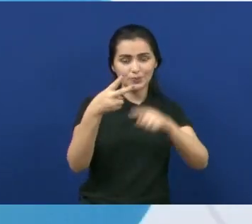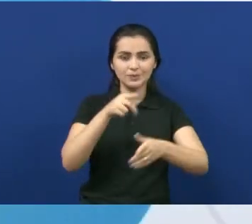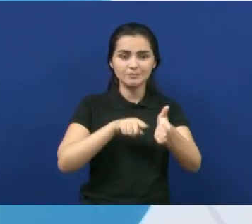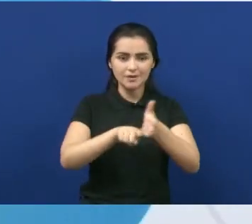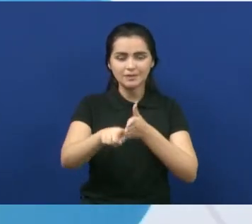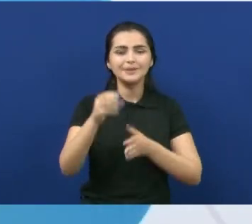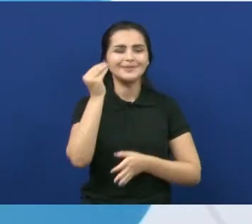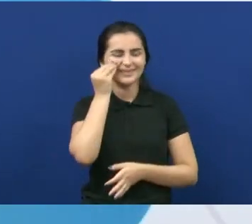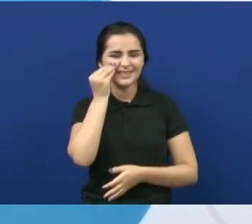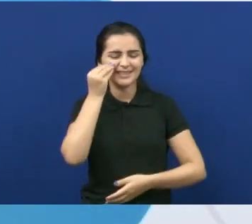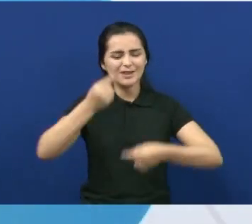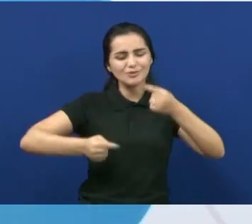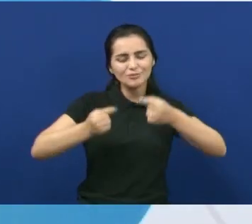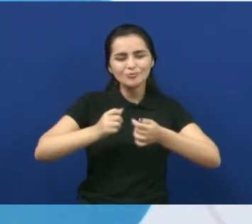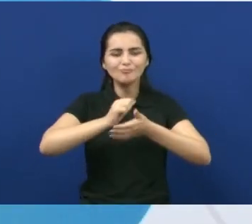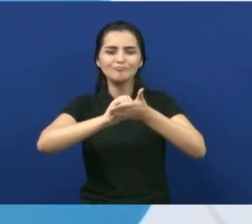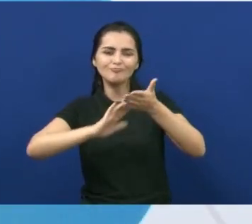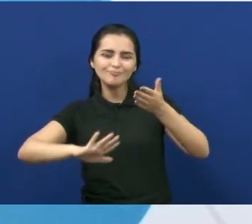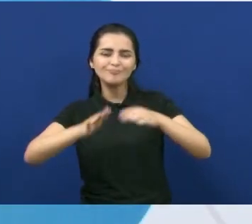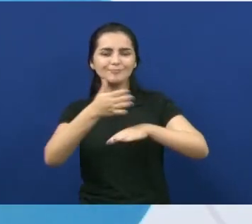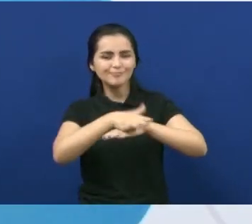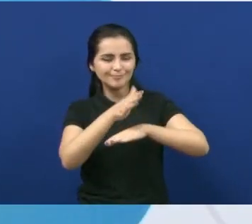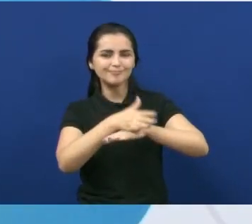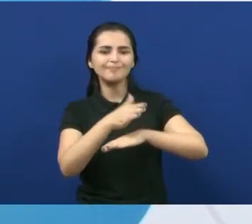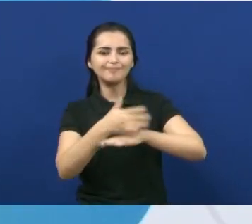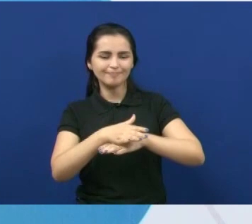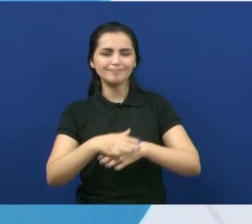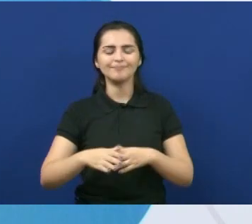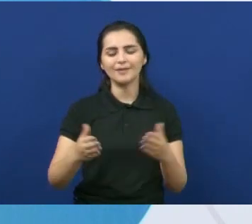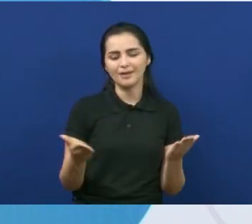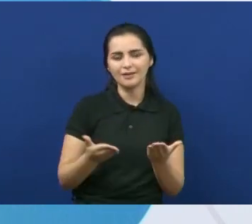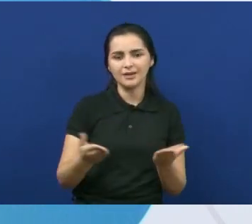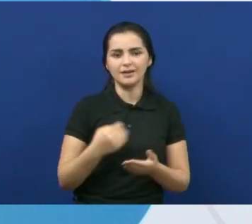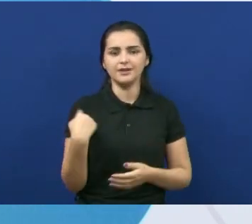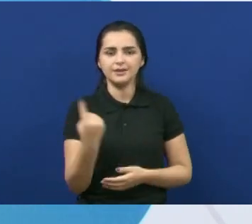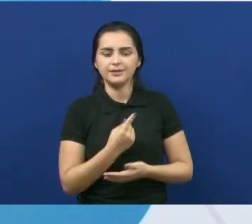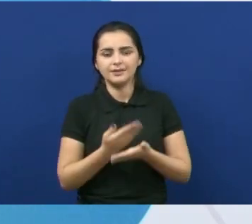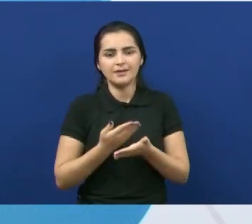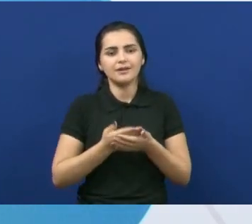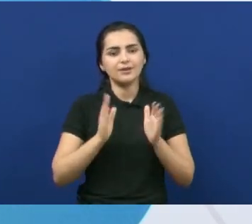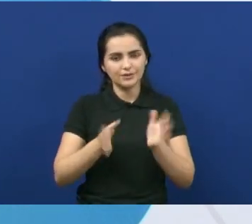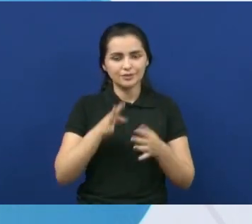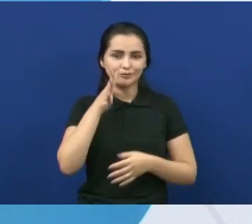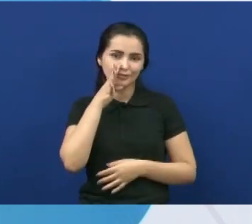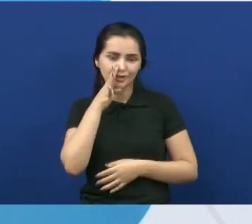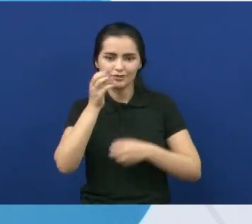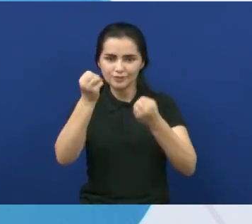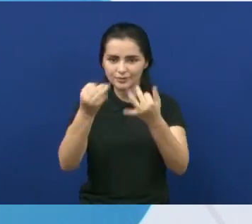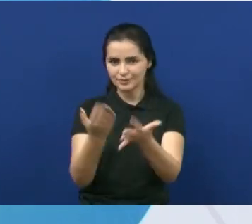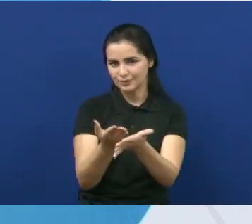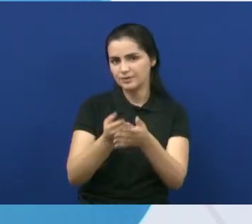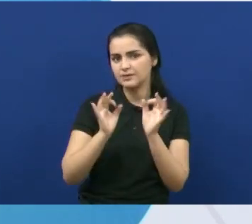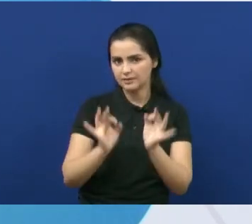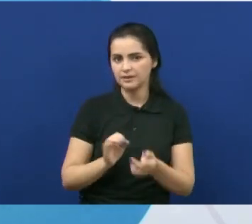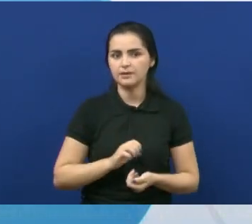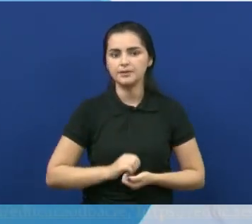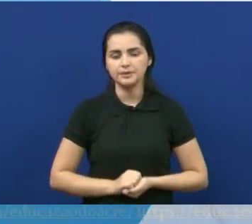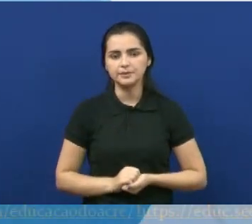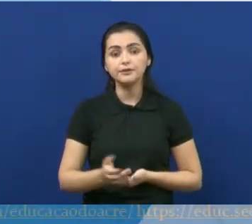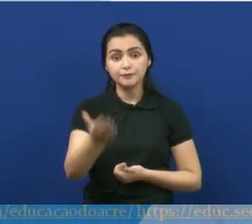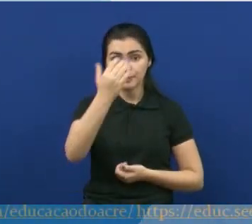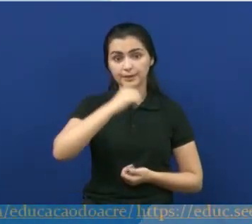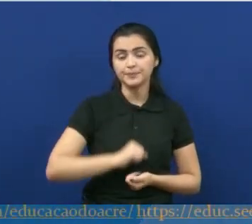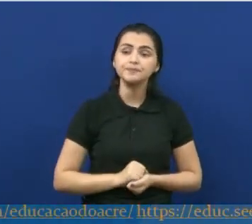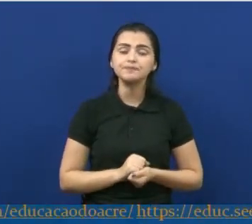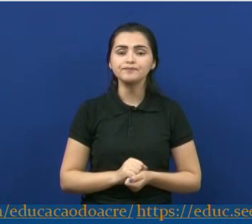para a gente tentar discutir essas questões baseados na aula que a gente acabou de ver, certo? Em tudo que a gente acabou de ver. Vamos